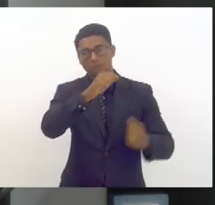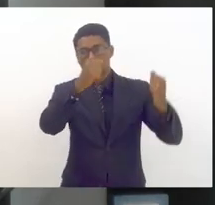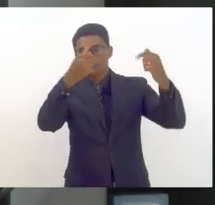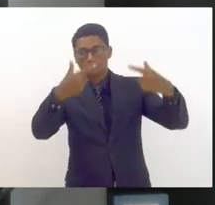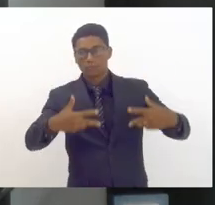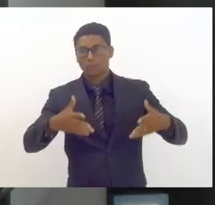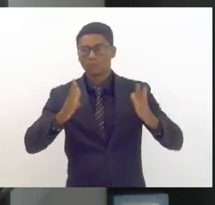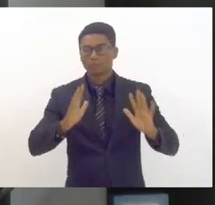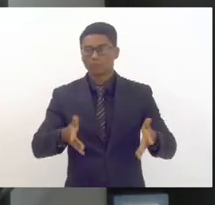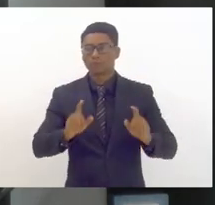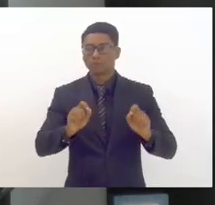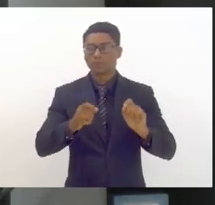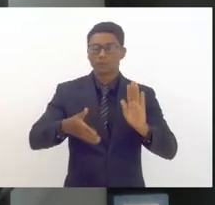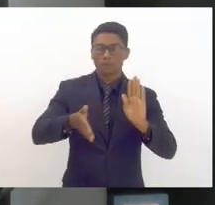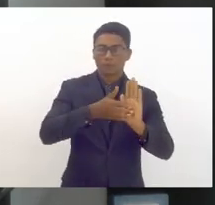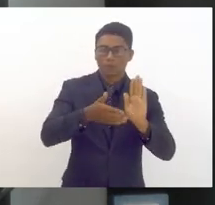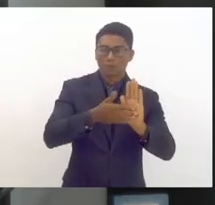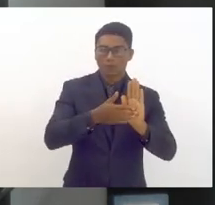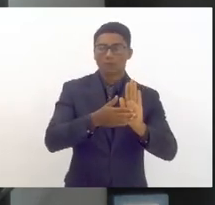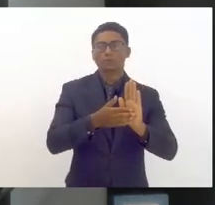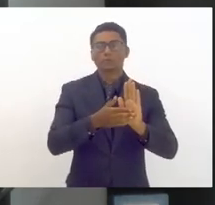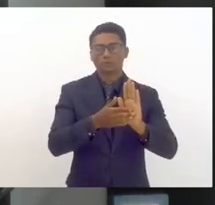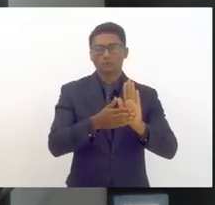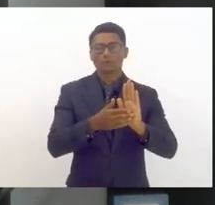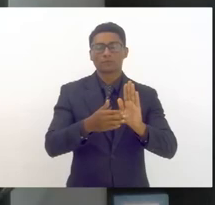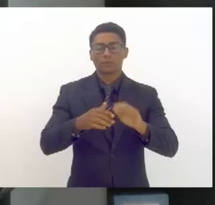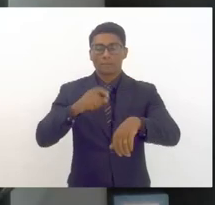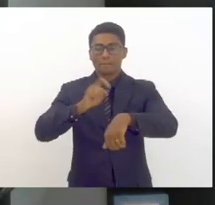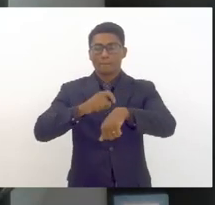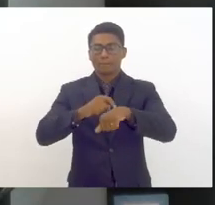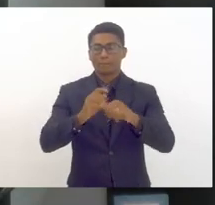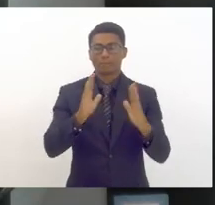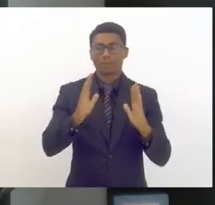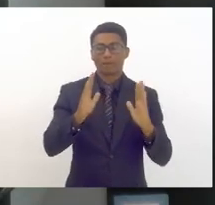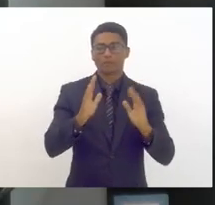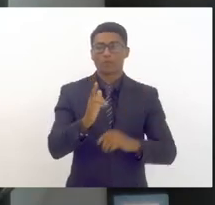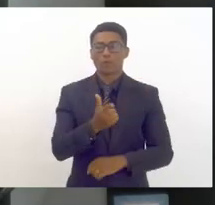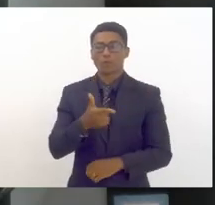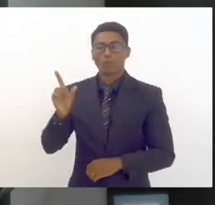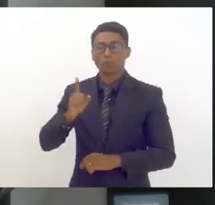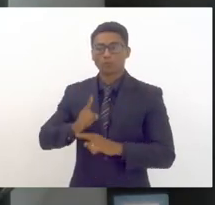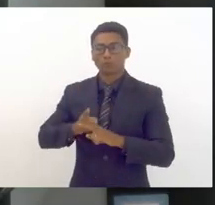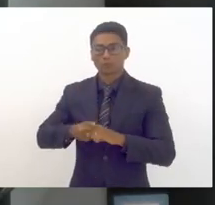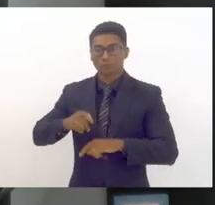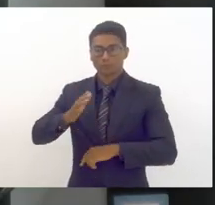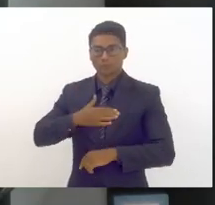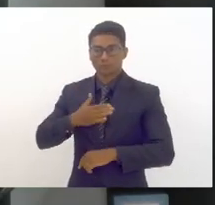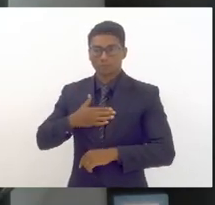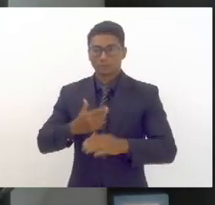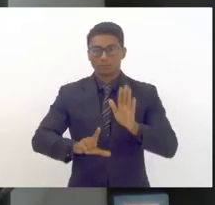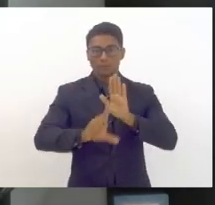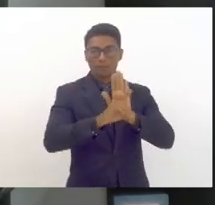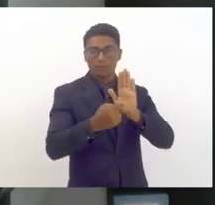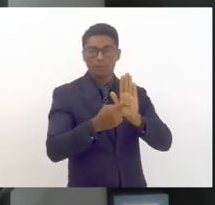uma proposta, não é, que também tem um outro prazo, porque o prazo da minha lei iria até